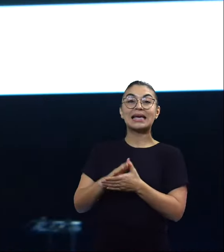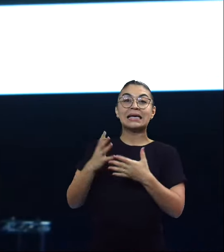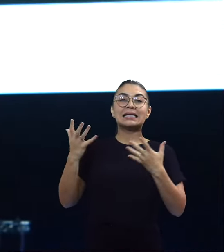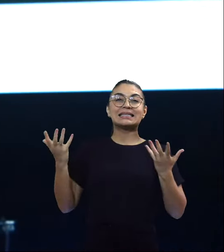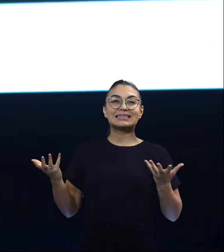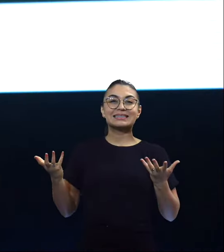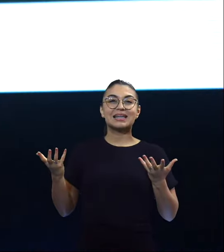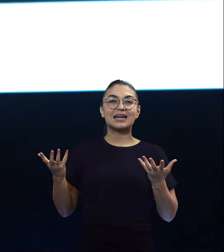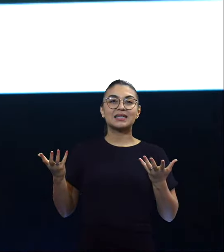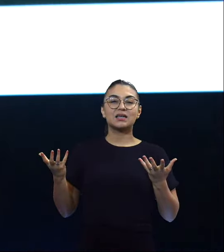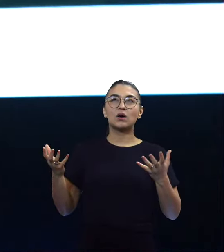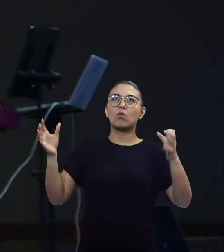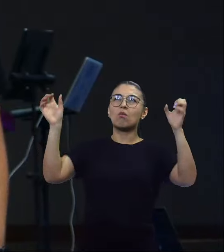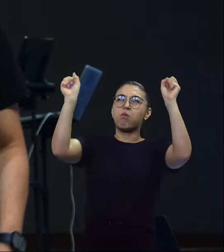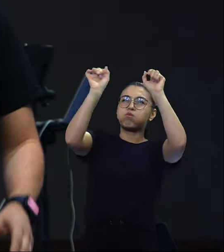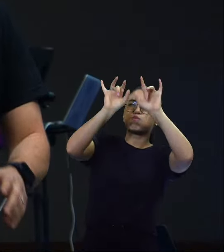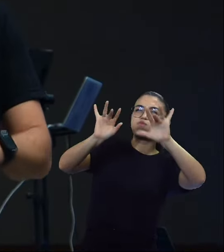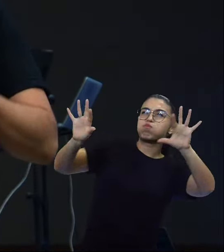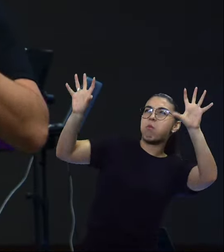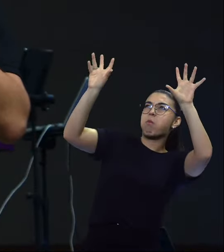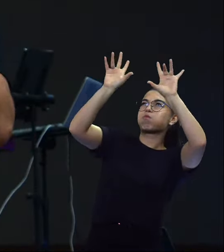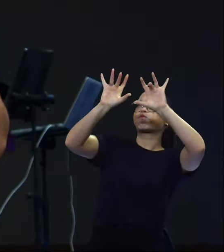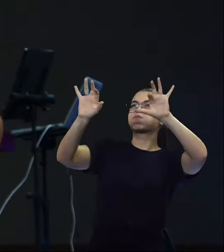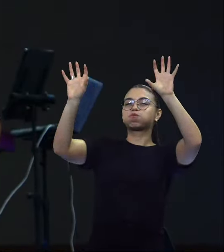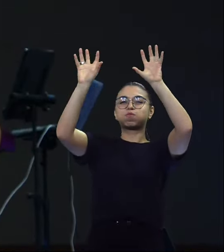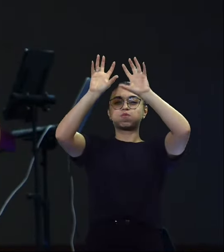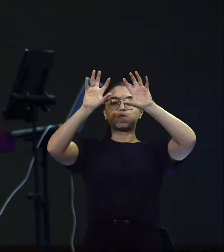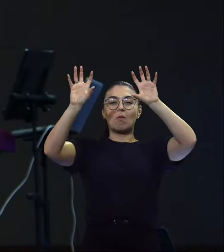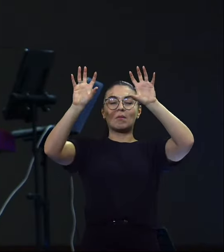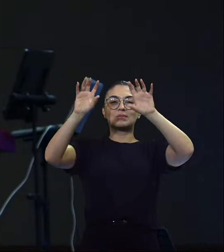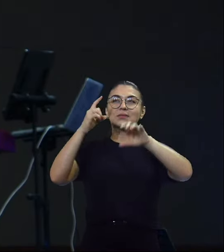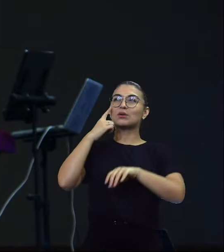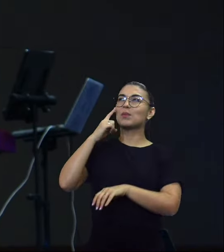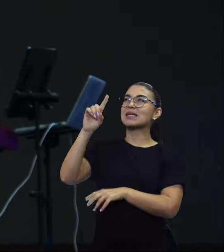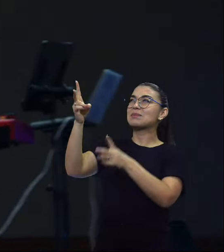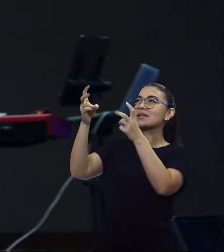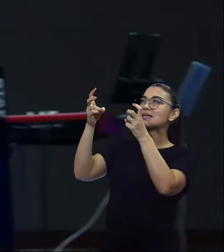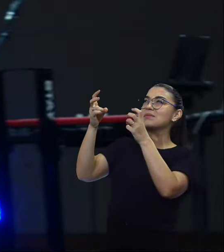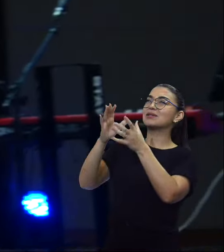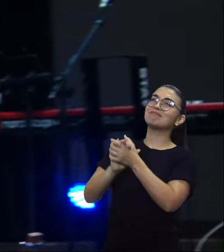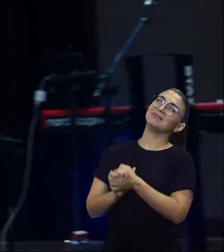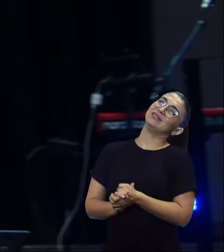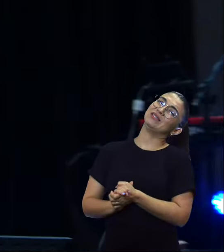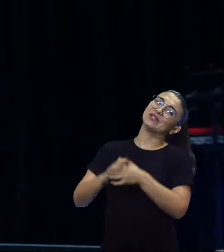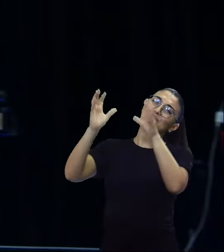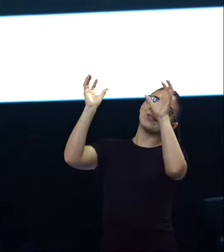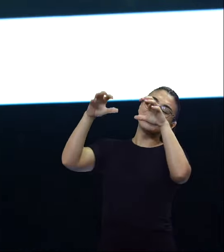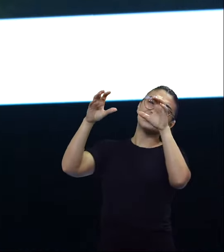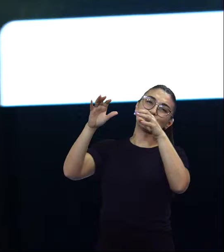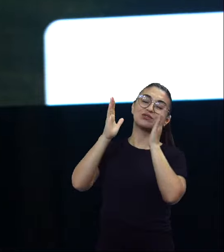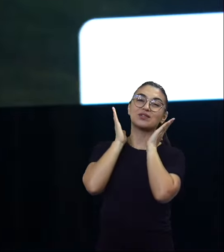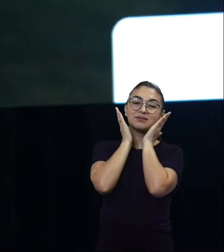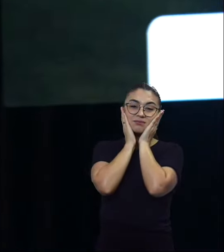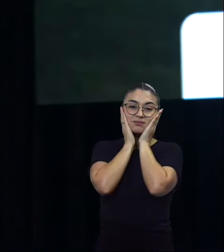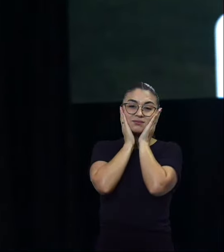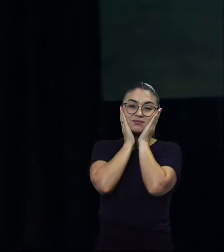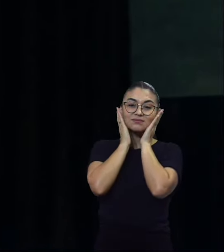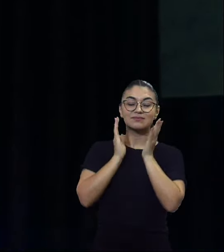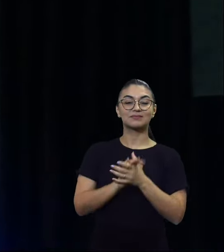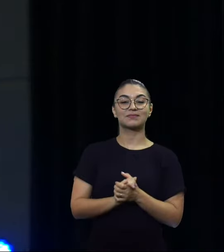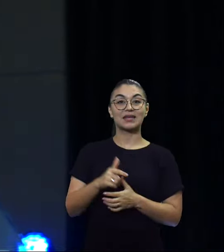pretas no final da tarde, aquele negócio complicado, que já ia mostrando que ia chover, e para o curitibano, você sabe que o joelho dói e vai chover, não tem jeito,